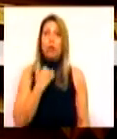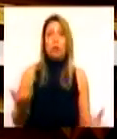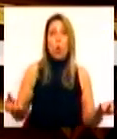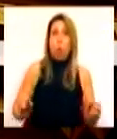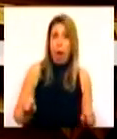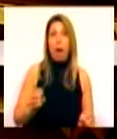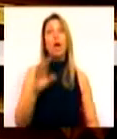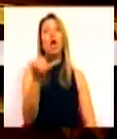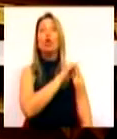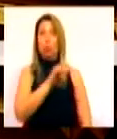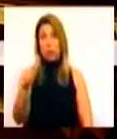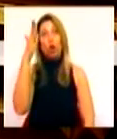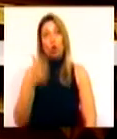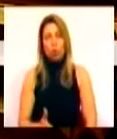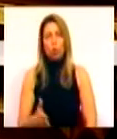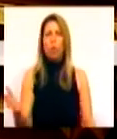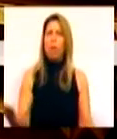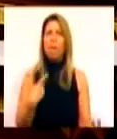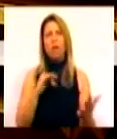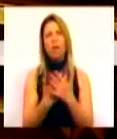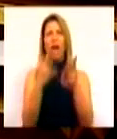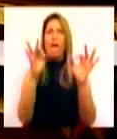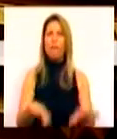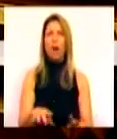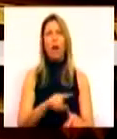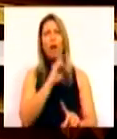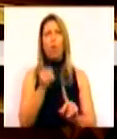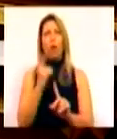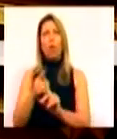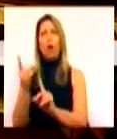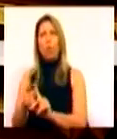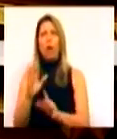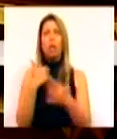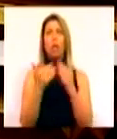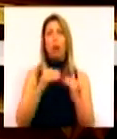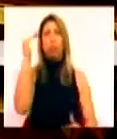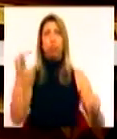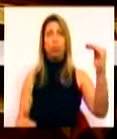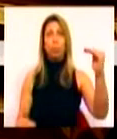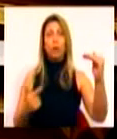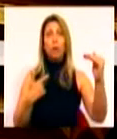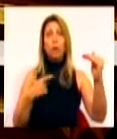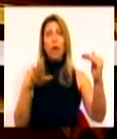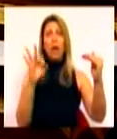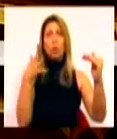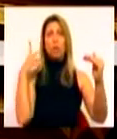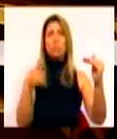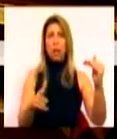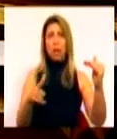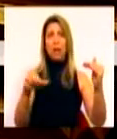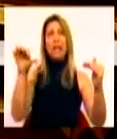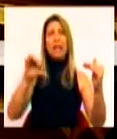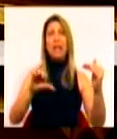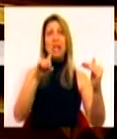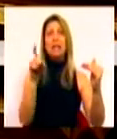200, quebrar a plurianualidade e instabilizar mais de 14 mil que estão nos QZPs